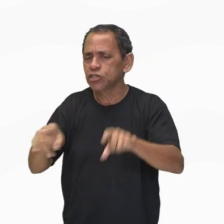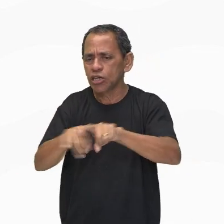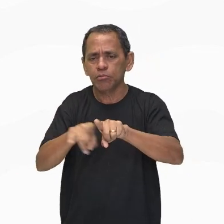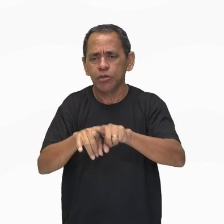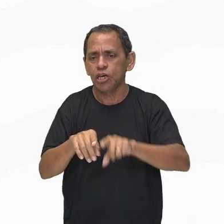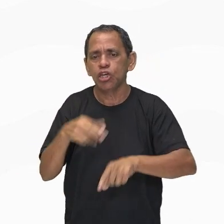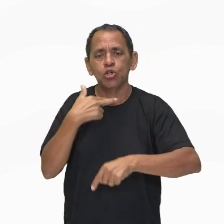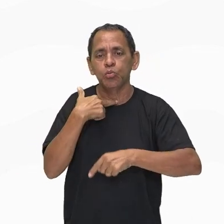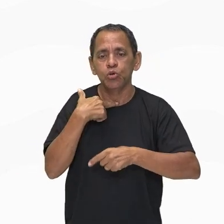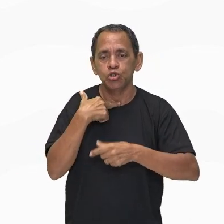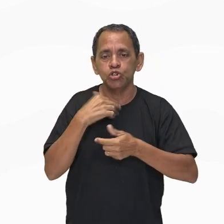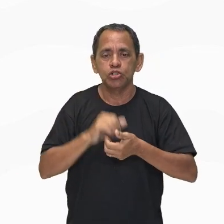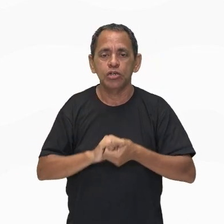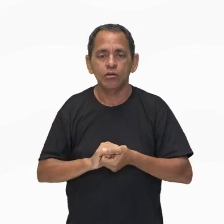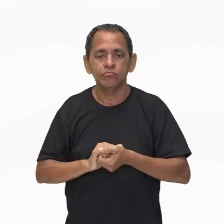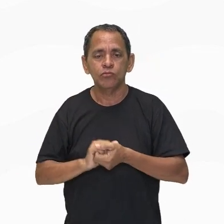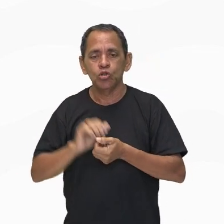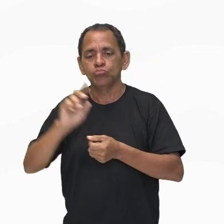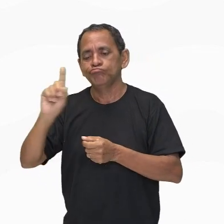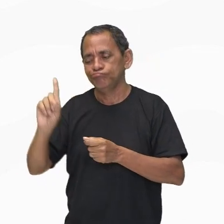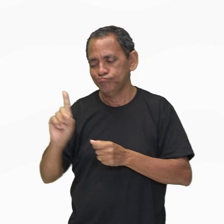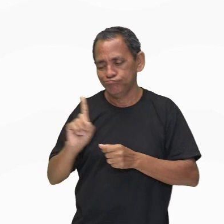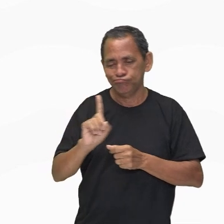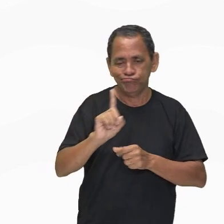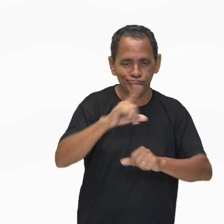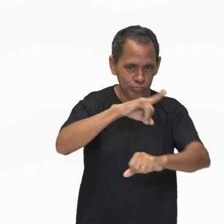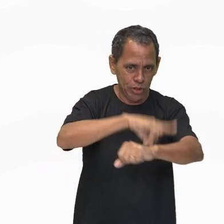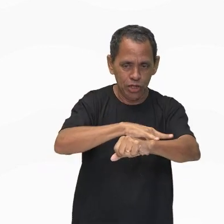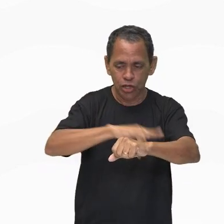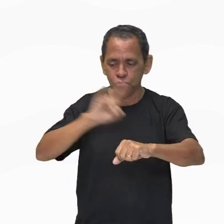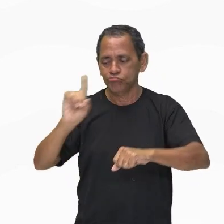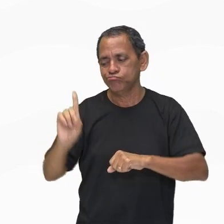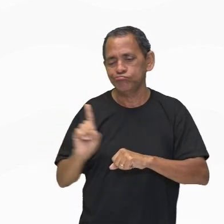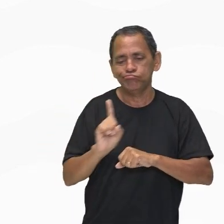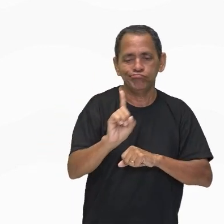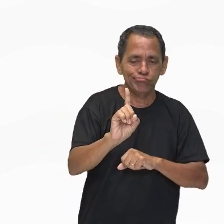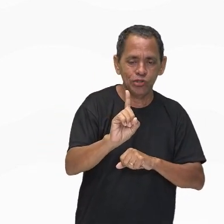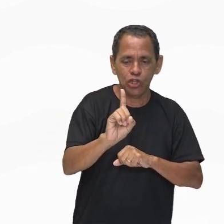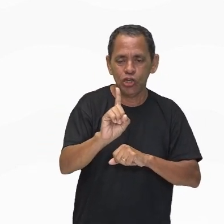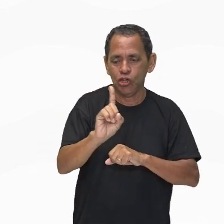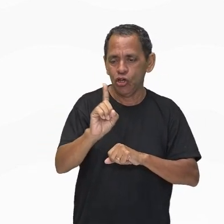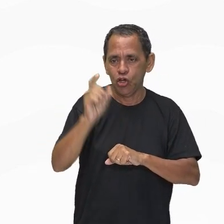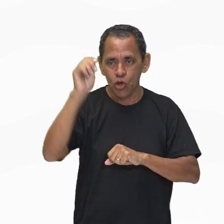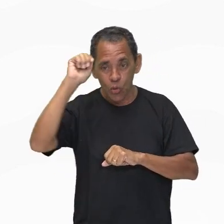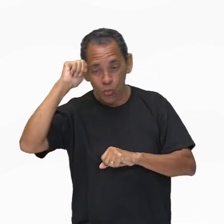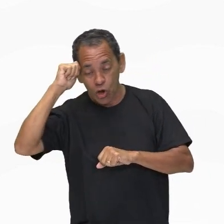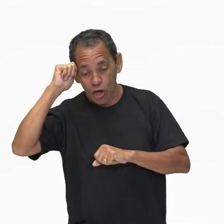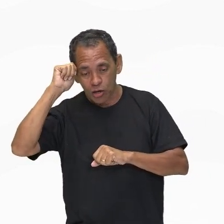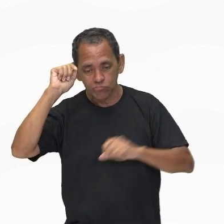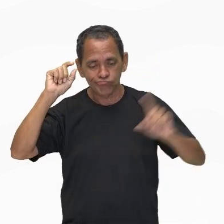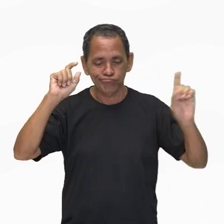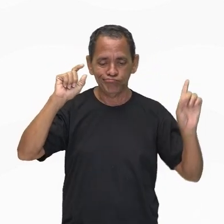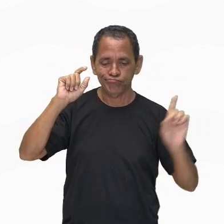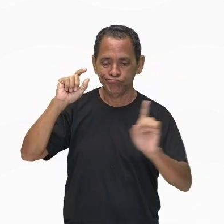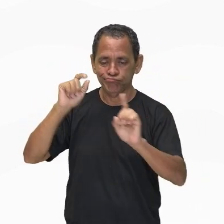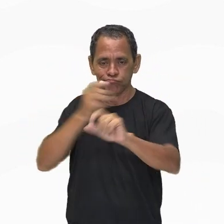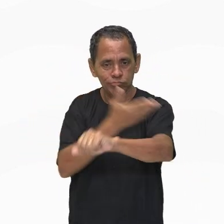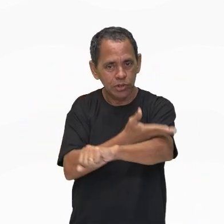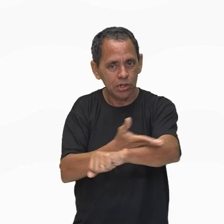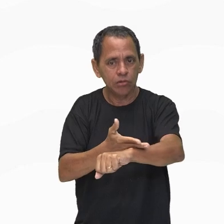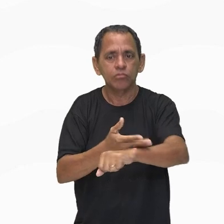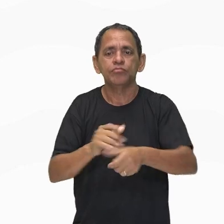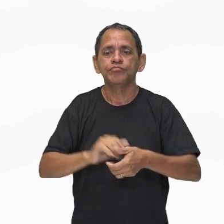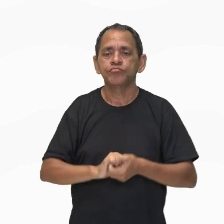tirando, retirando aí os seus direitos. Então agora a gente compreende por que o Nelson